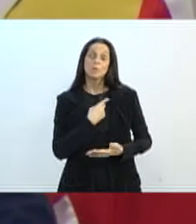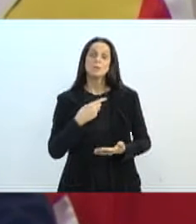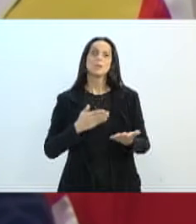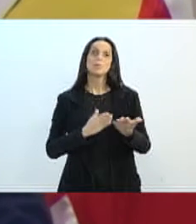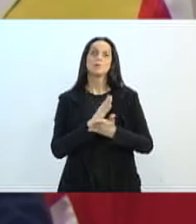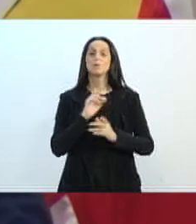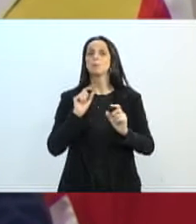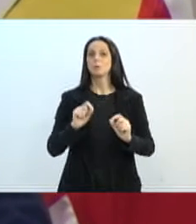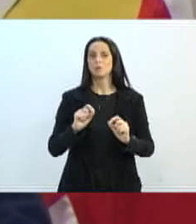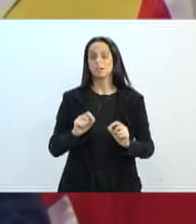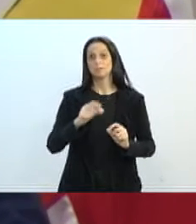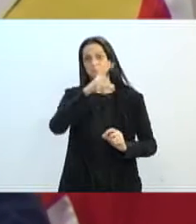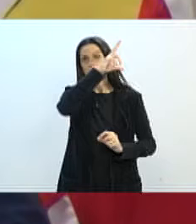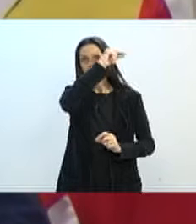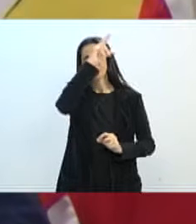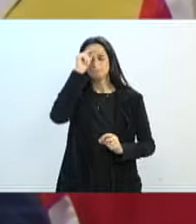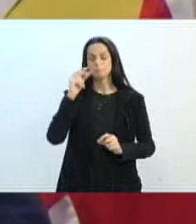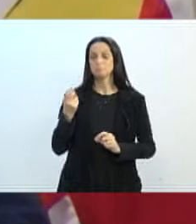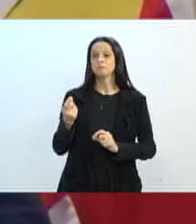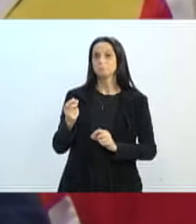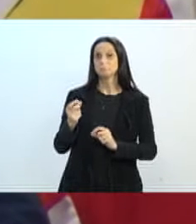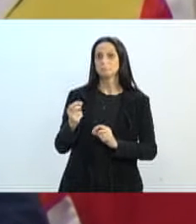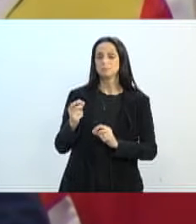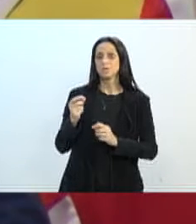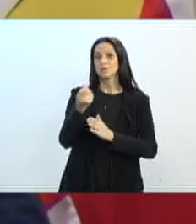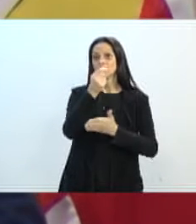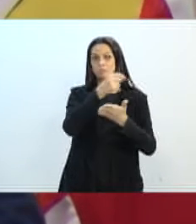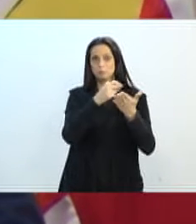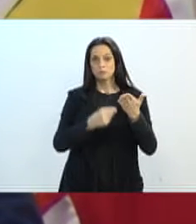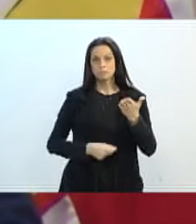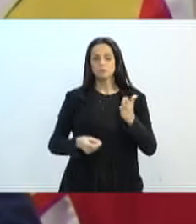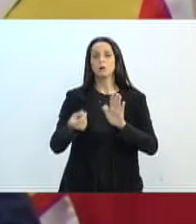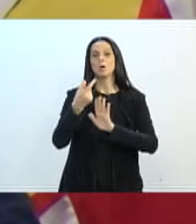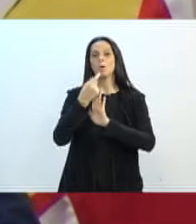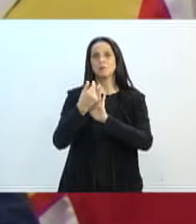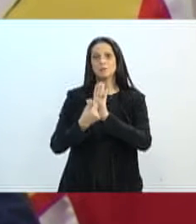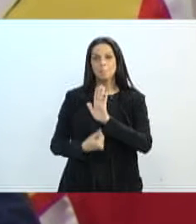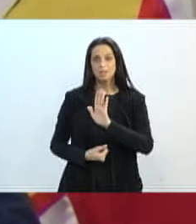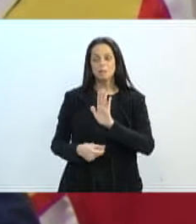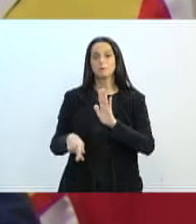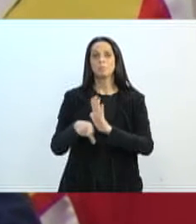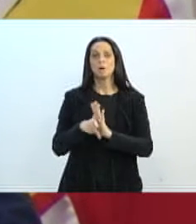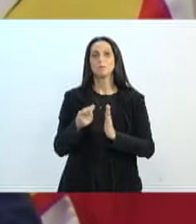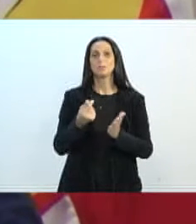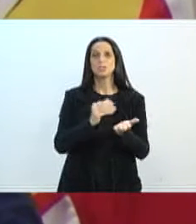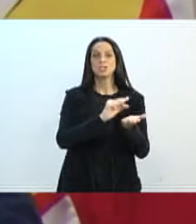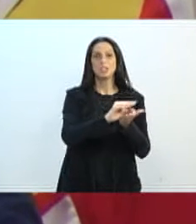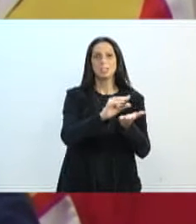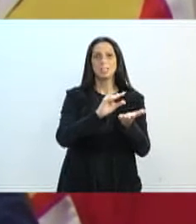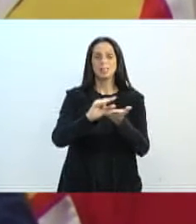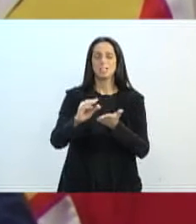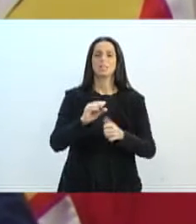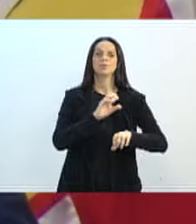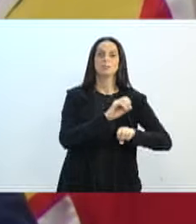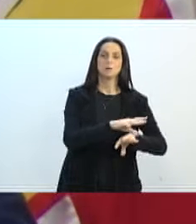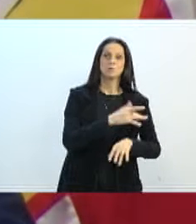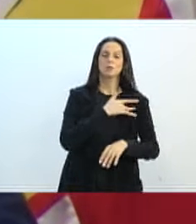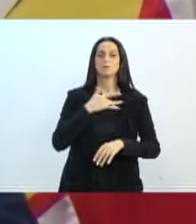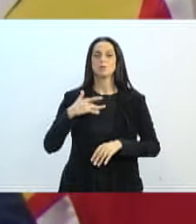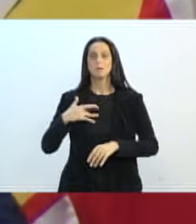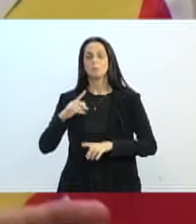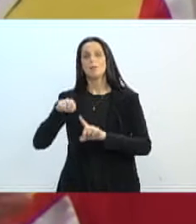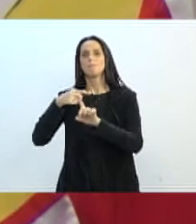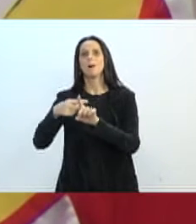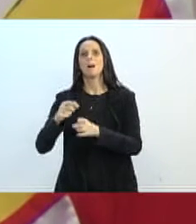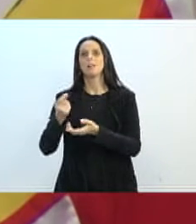autorização de mudança de dotação orçamentária, prevendo que esses recursos possam ser utilizados